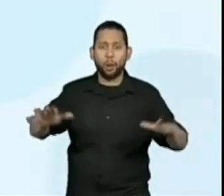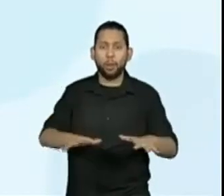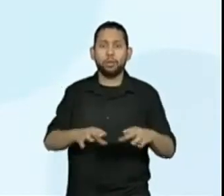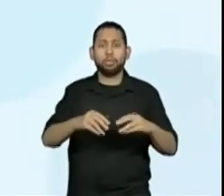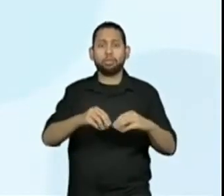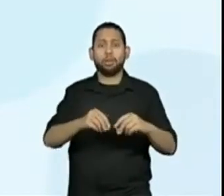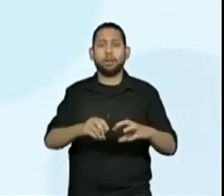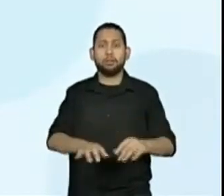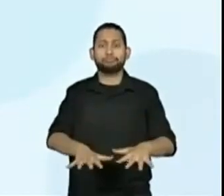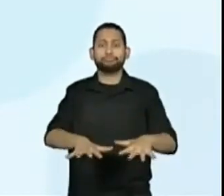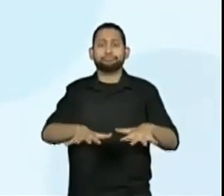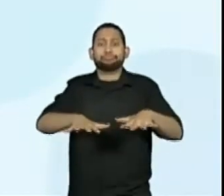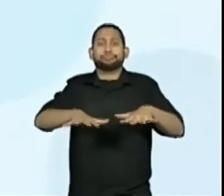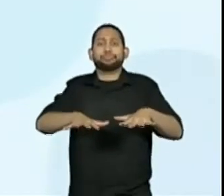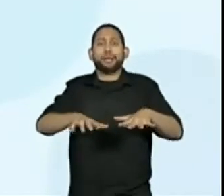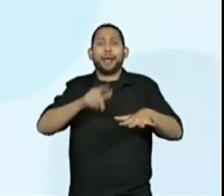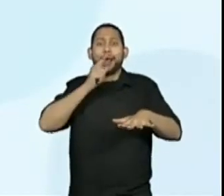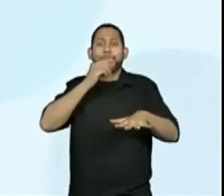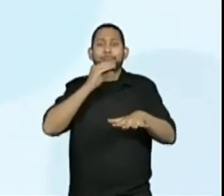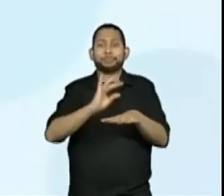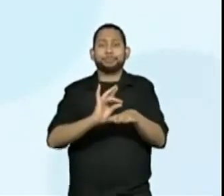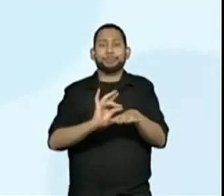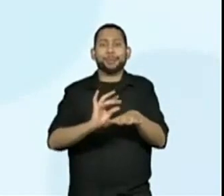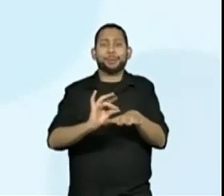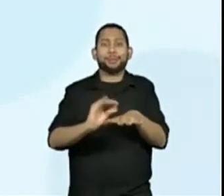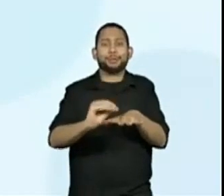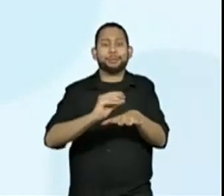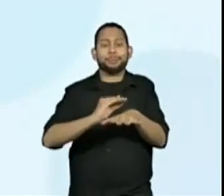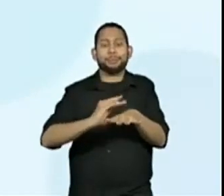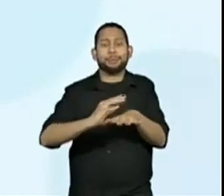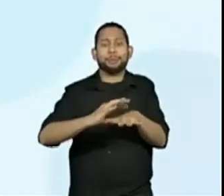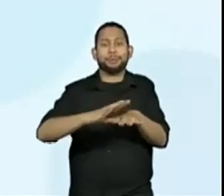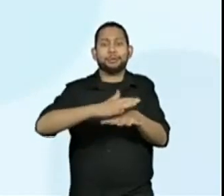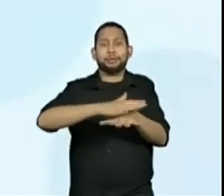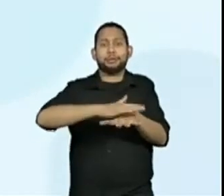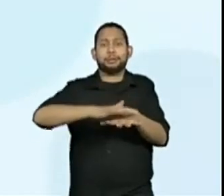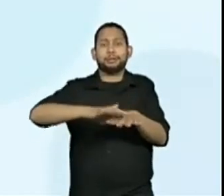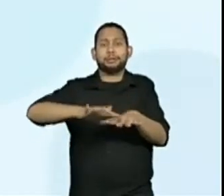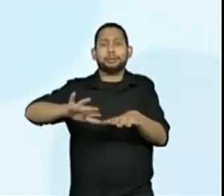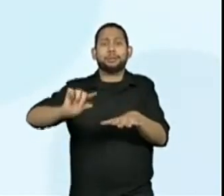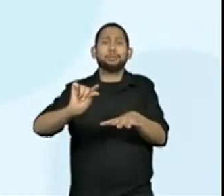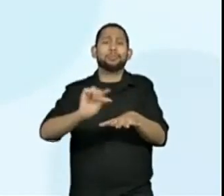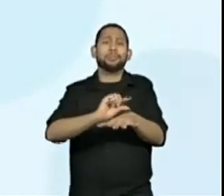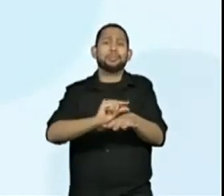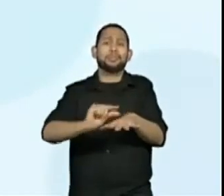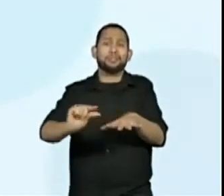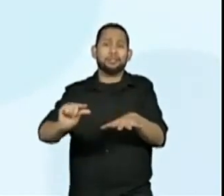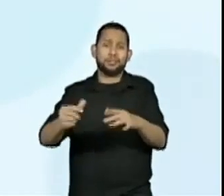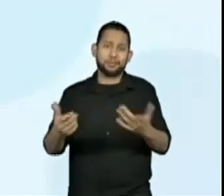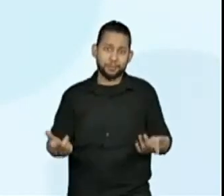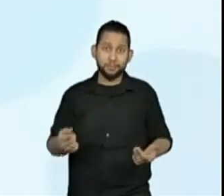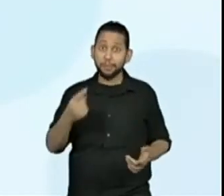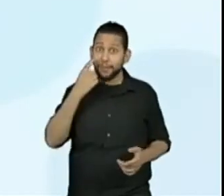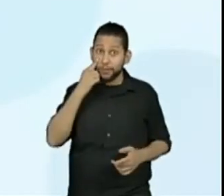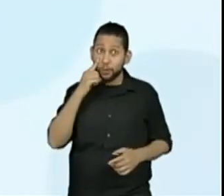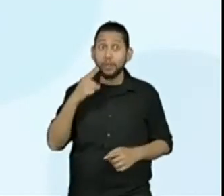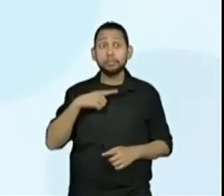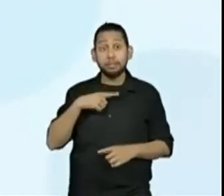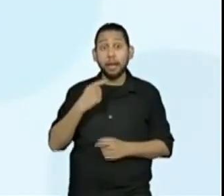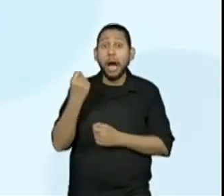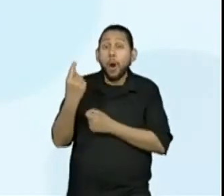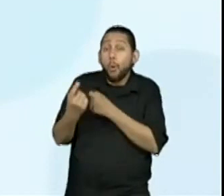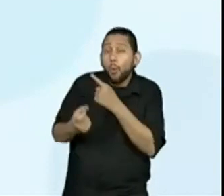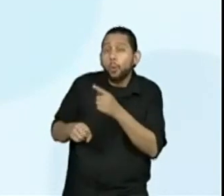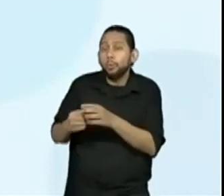suavizada pelas matas ciliares. Ainda que a gente consiga ver alguma vegetação nesses pontos, não parecem áreas de mata